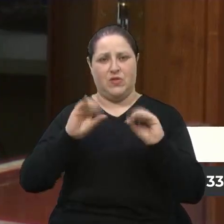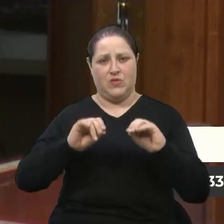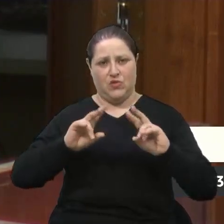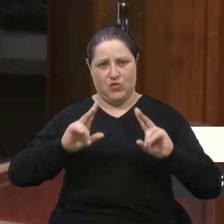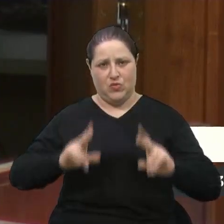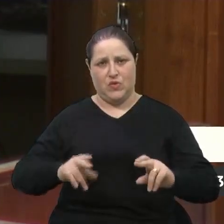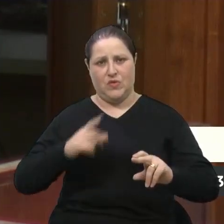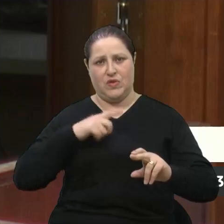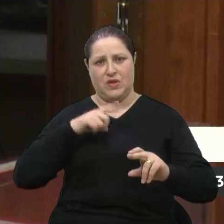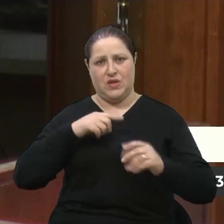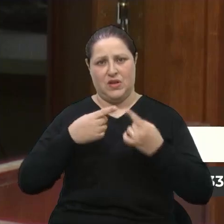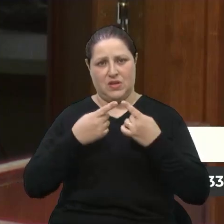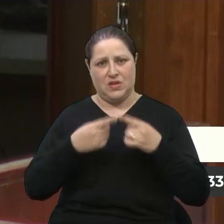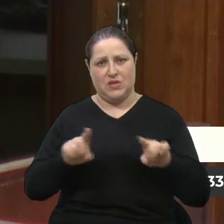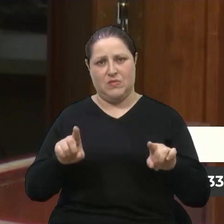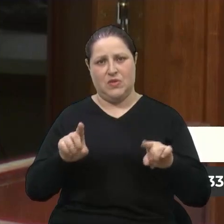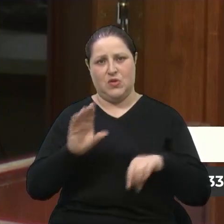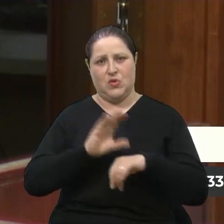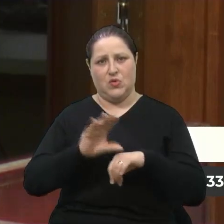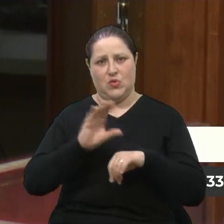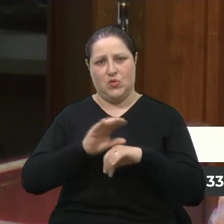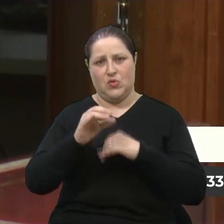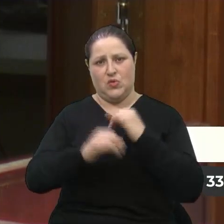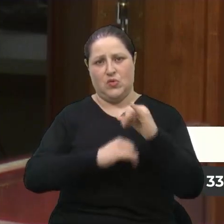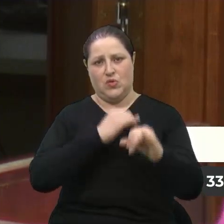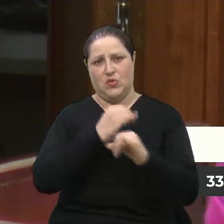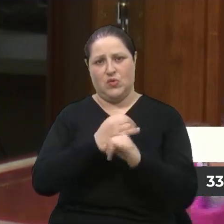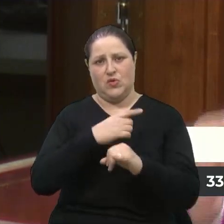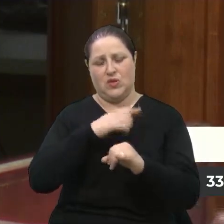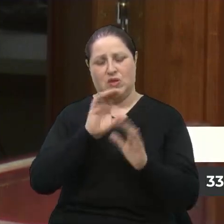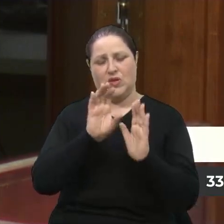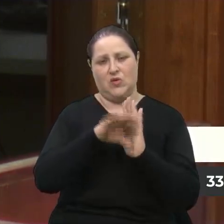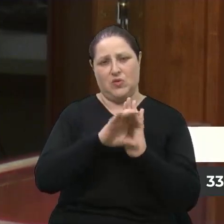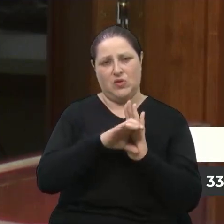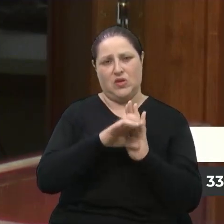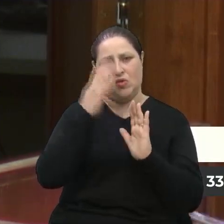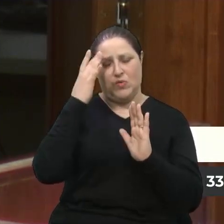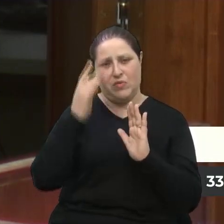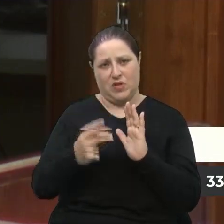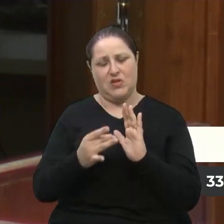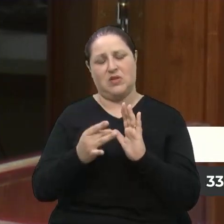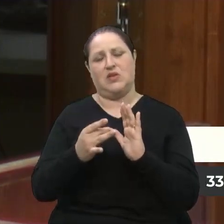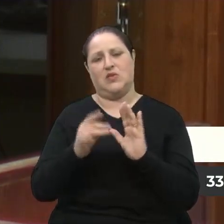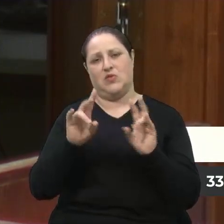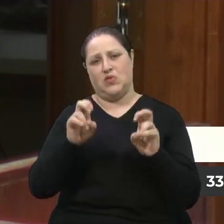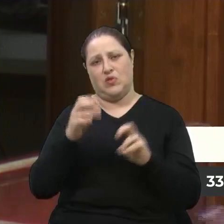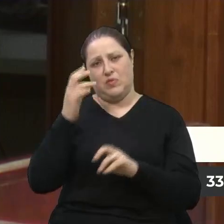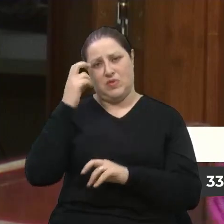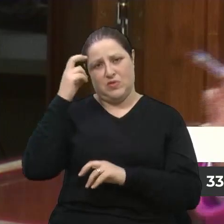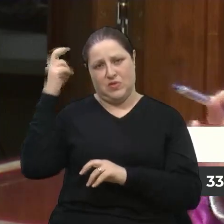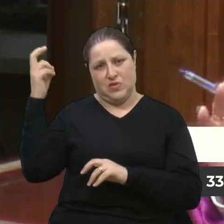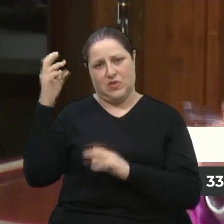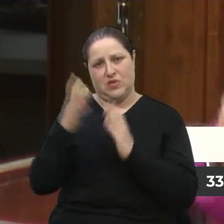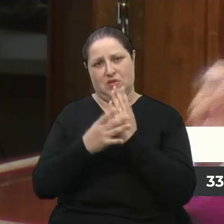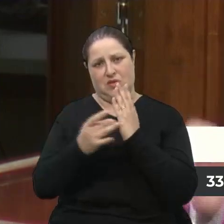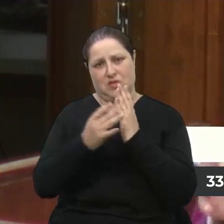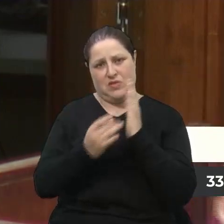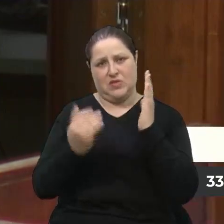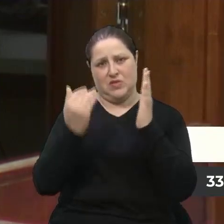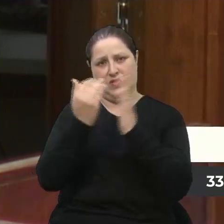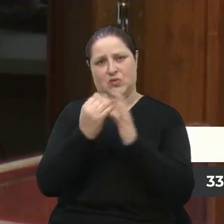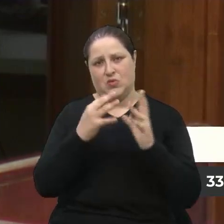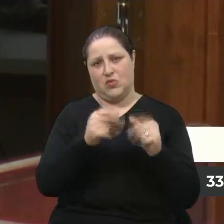curso online sobre superdotação, conceito, um entendimento um pouco maior, que esse curso todo foi